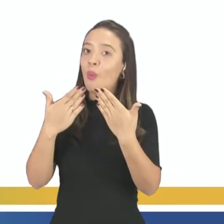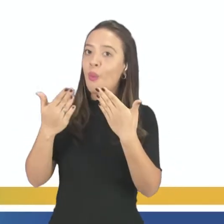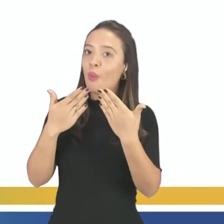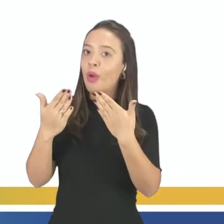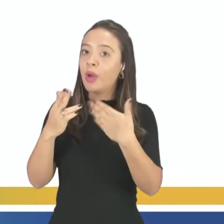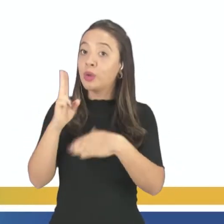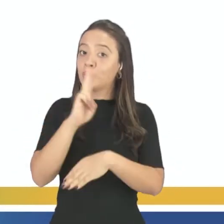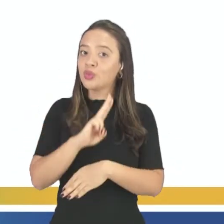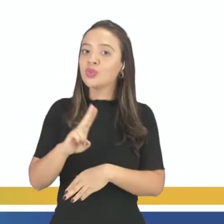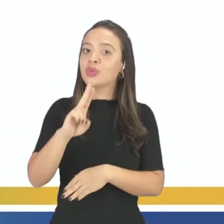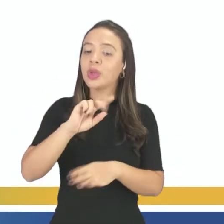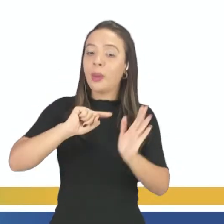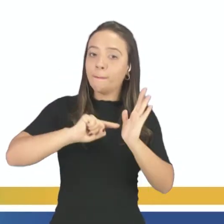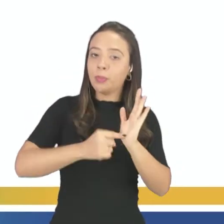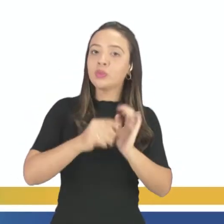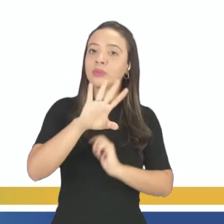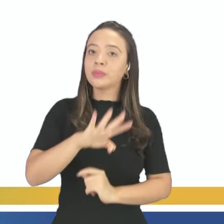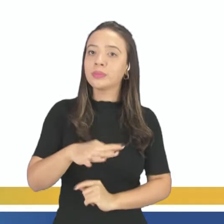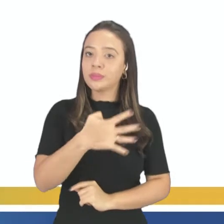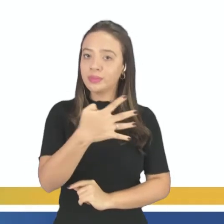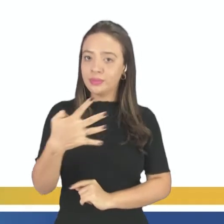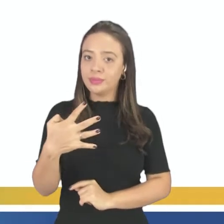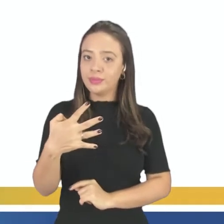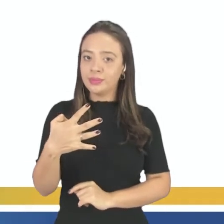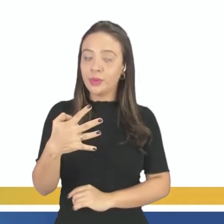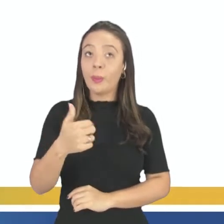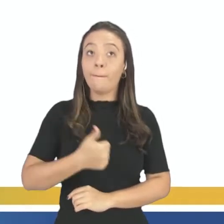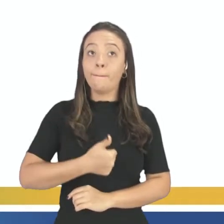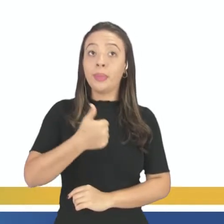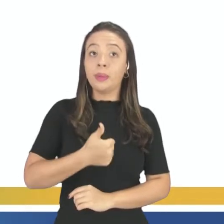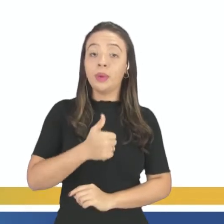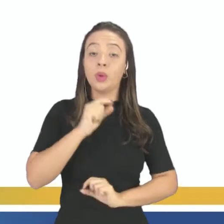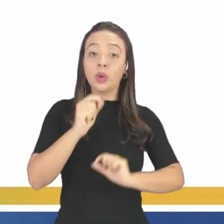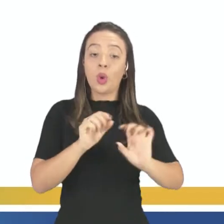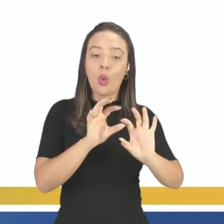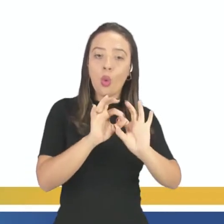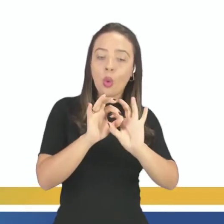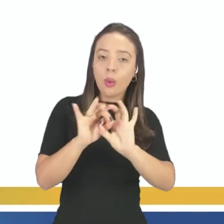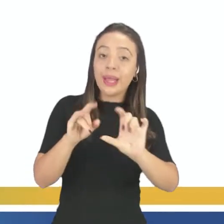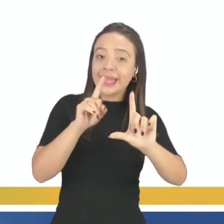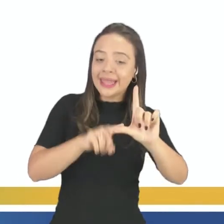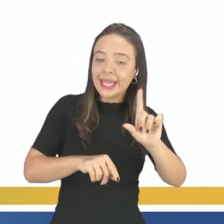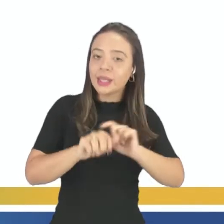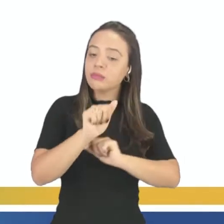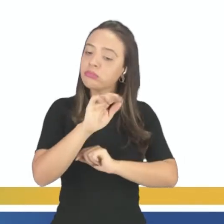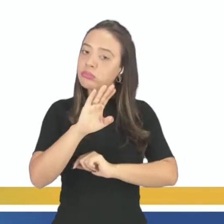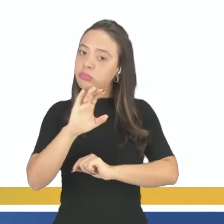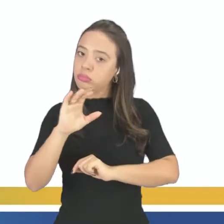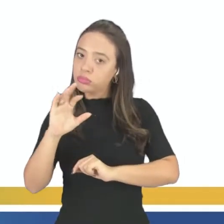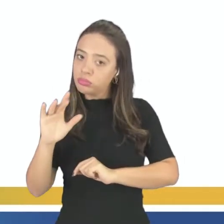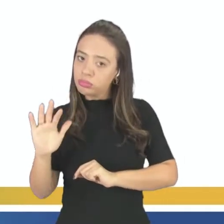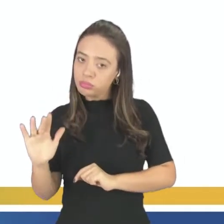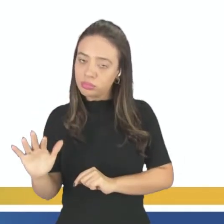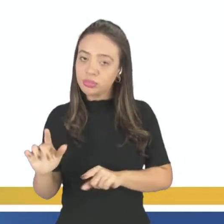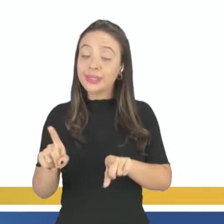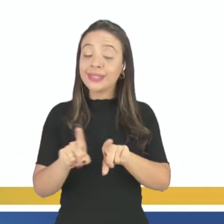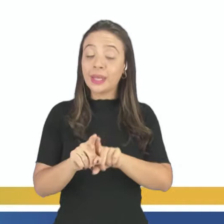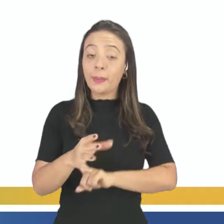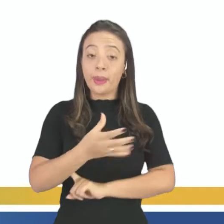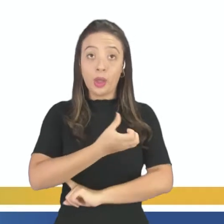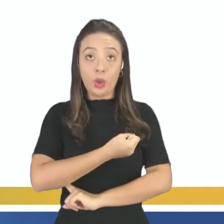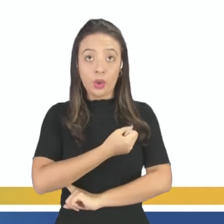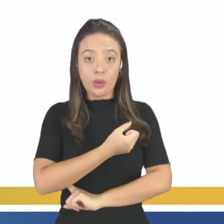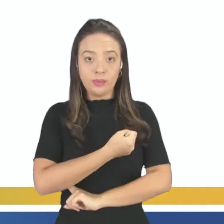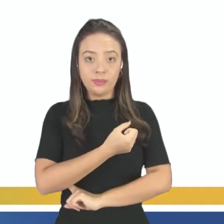da multiplicação de matrizes. Primeiramente, associada as letras do alfabeto aos números, segundo